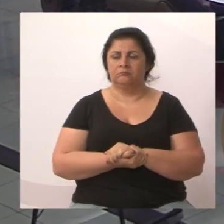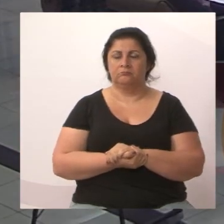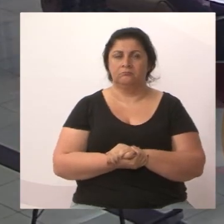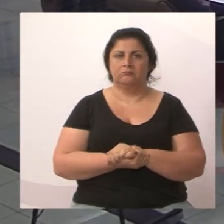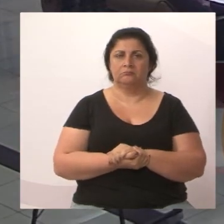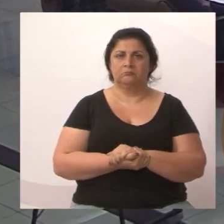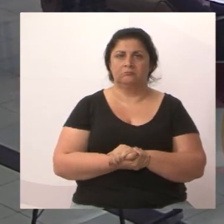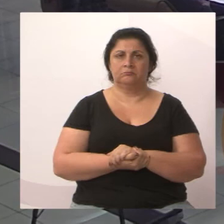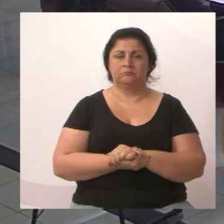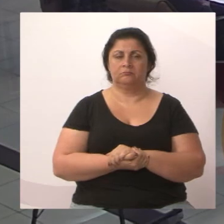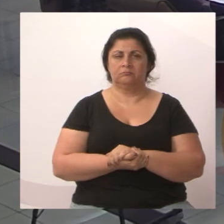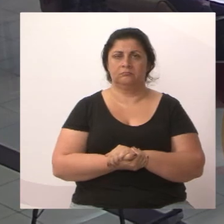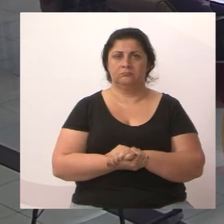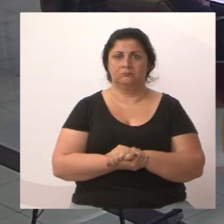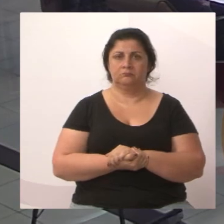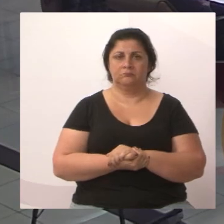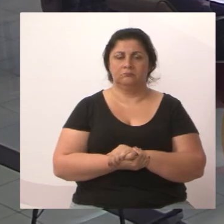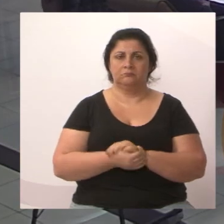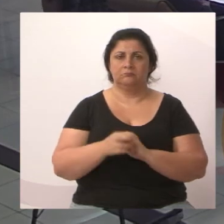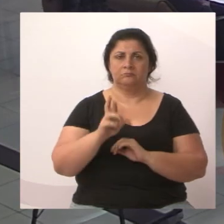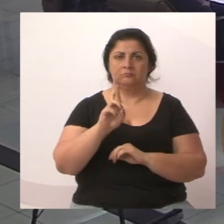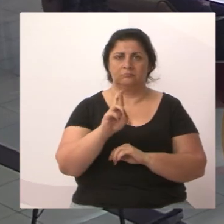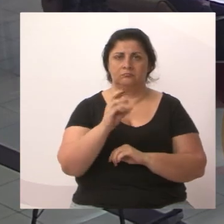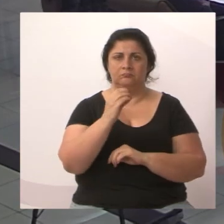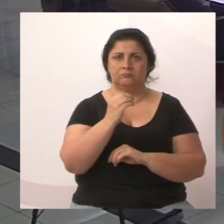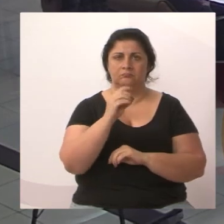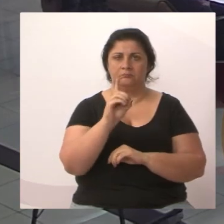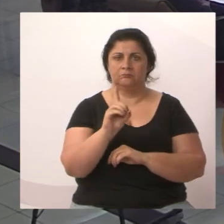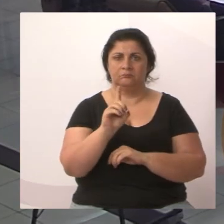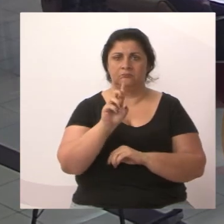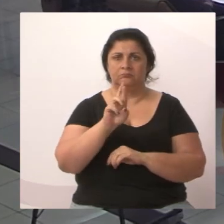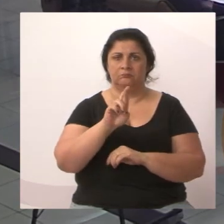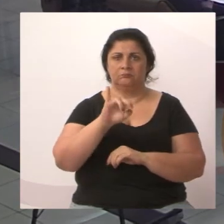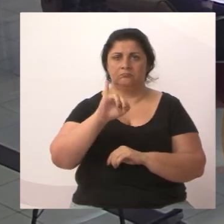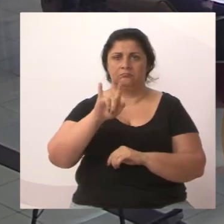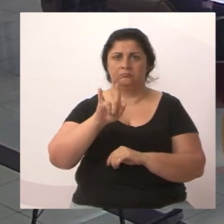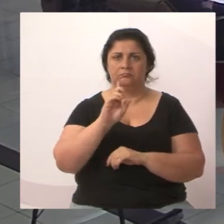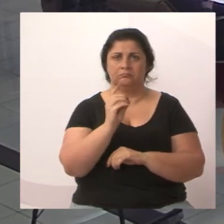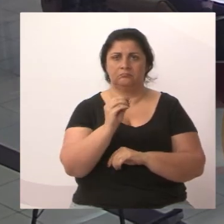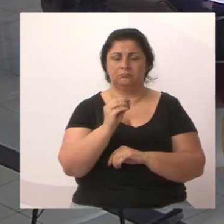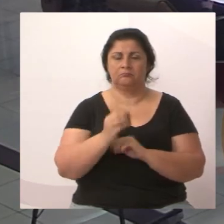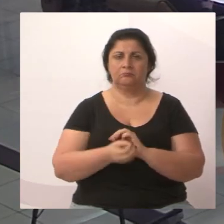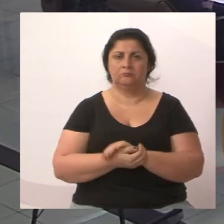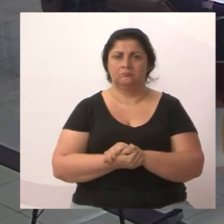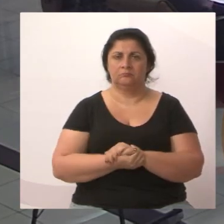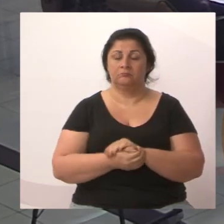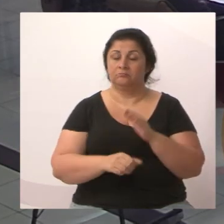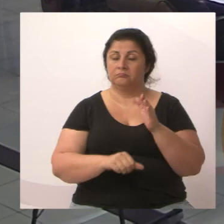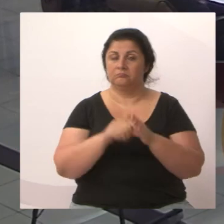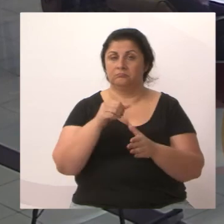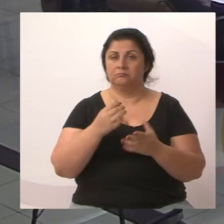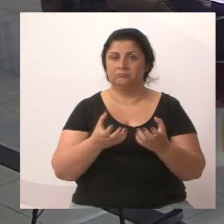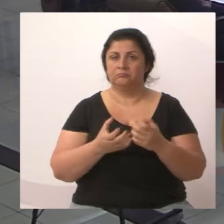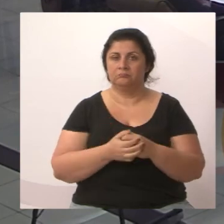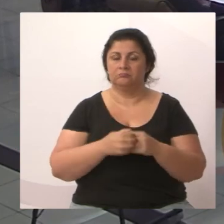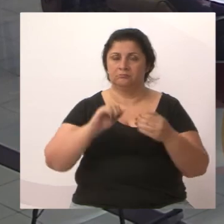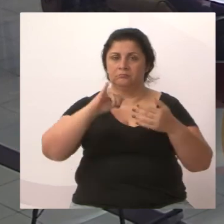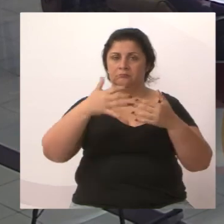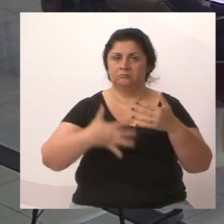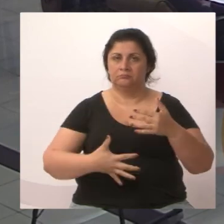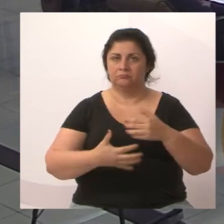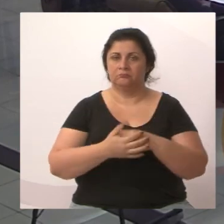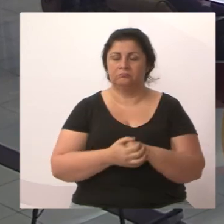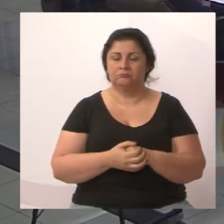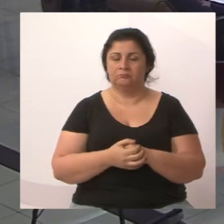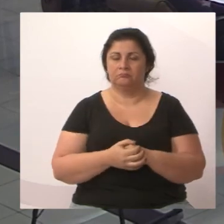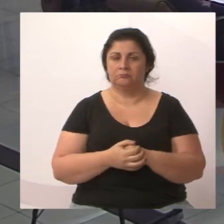Como vota o vereador Dr. Rodrigo Salomão? Bom, primeiro eu quero justificar meu voto e dizer